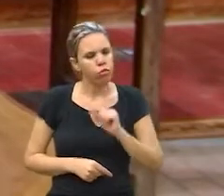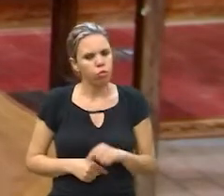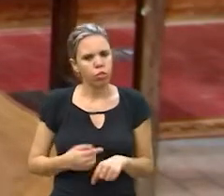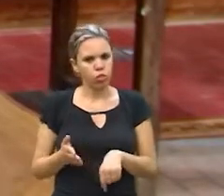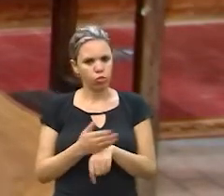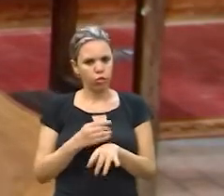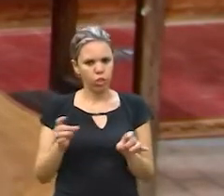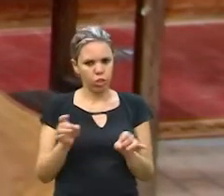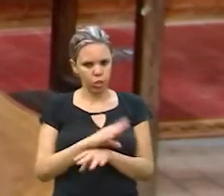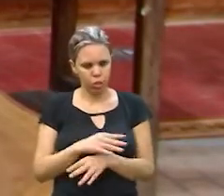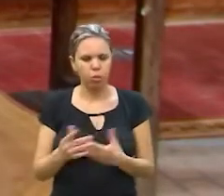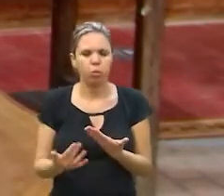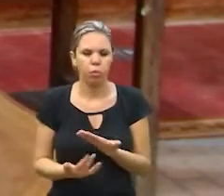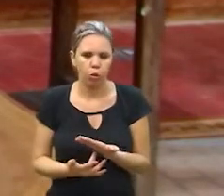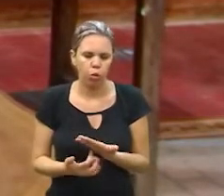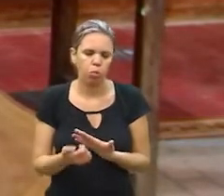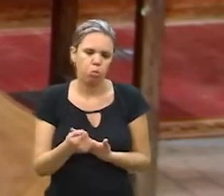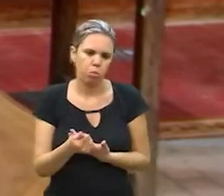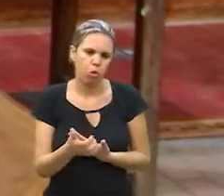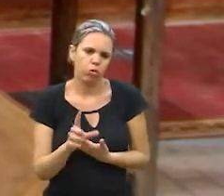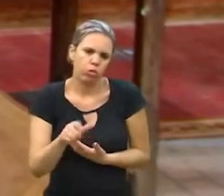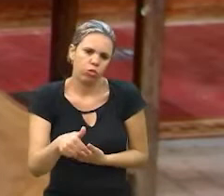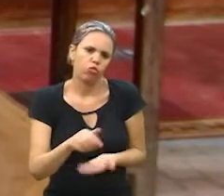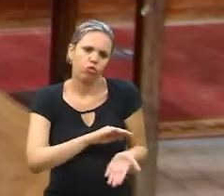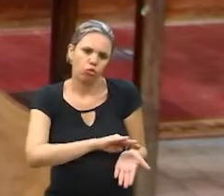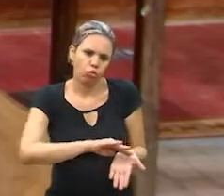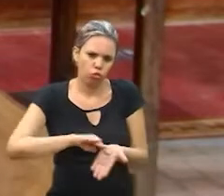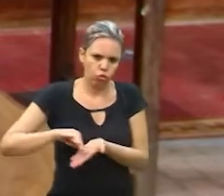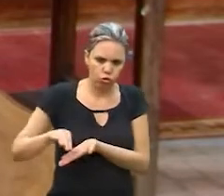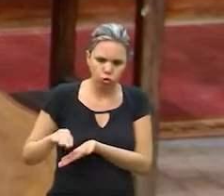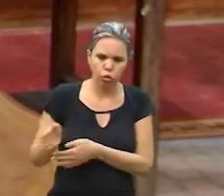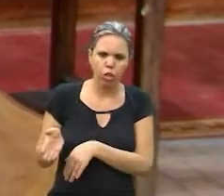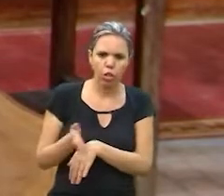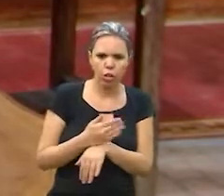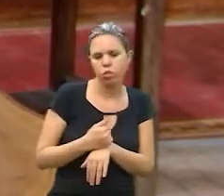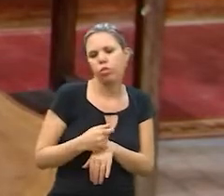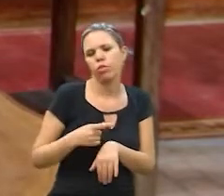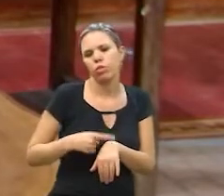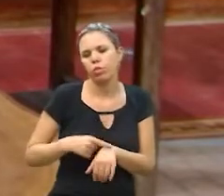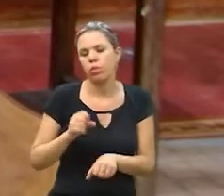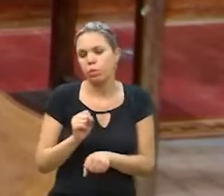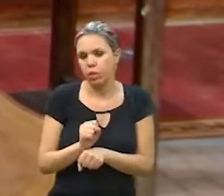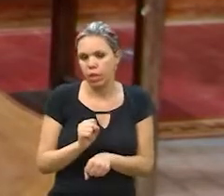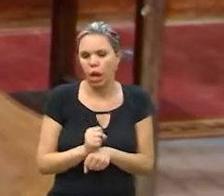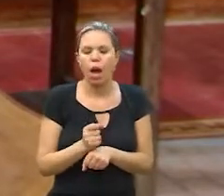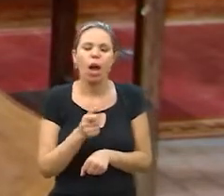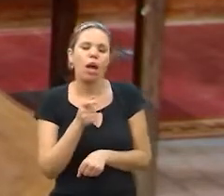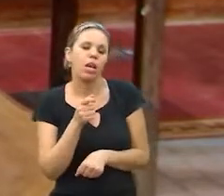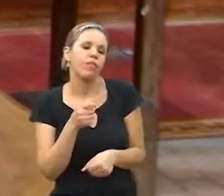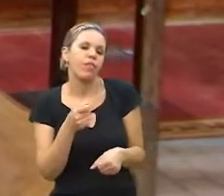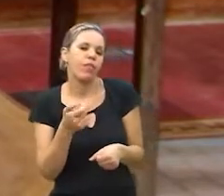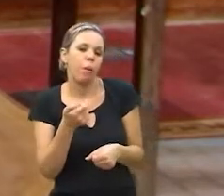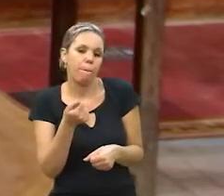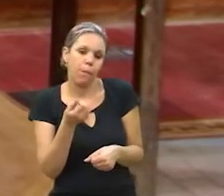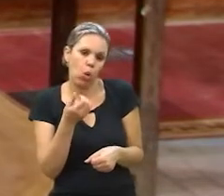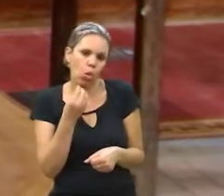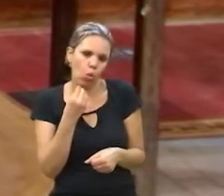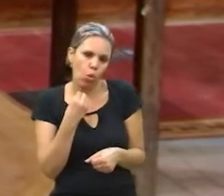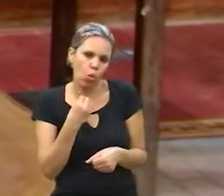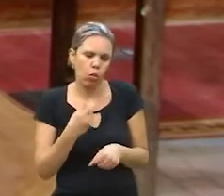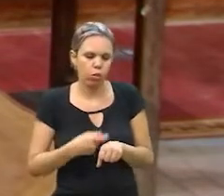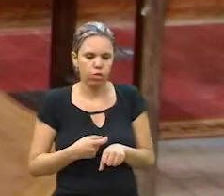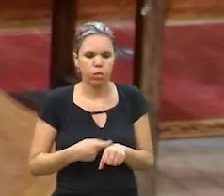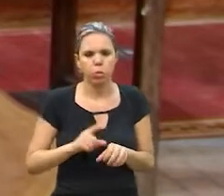que a gente vai deixar ele pré-cozido, então a gente já tem que tirar um estágio antes e deixar ele al dente. Isso. Quando a gente fizer o